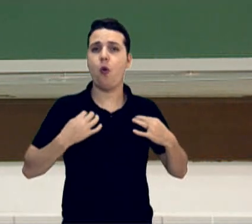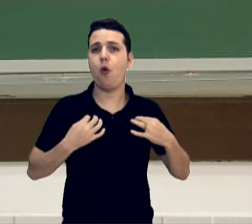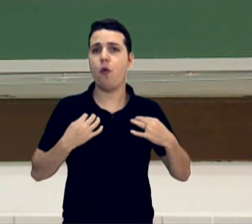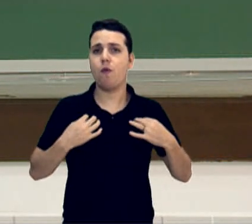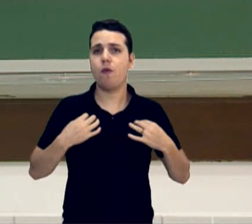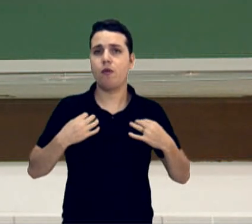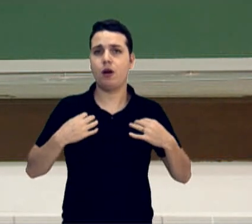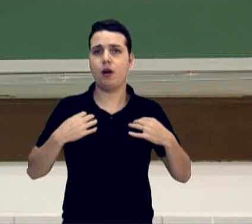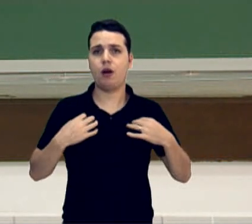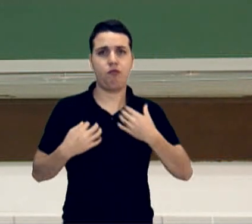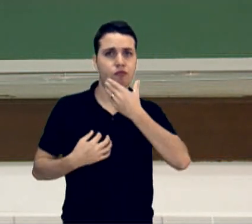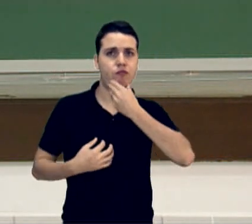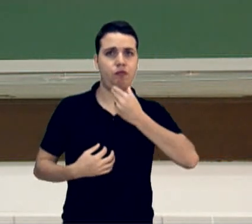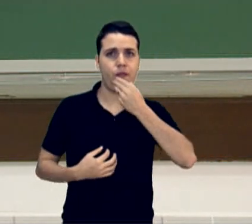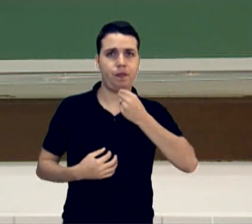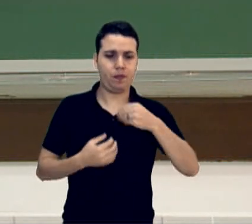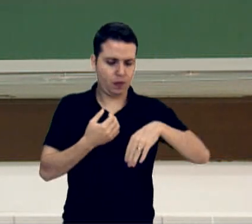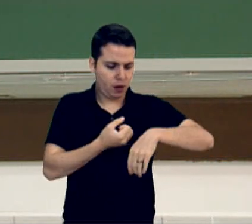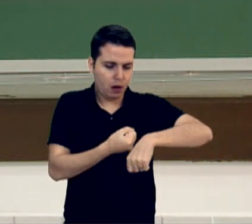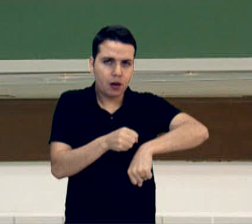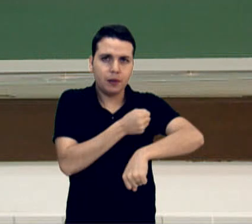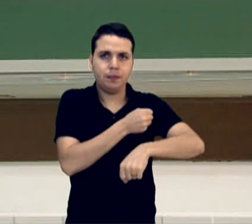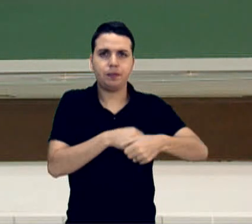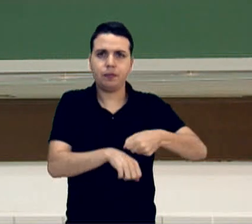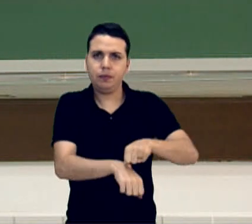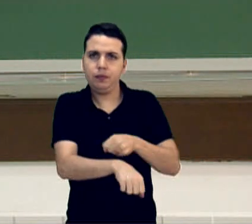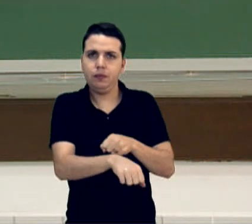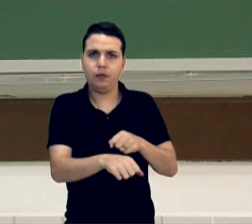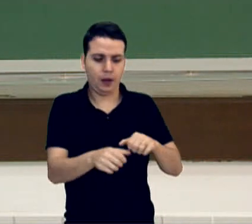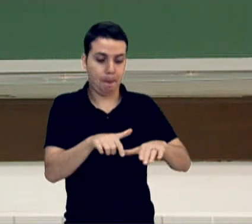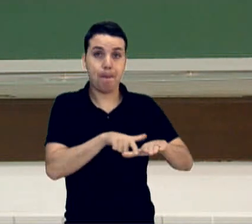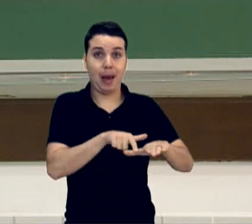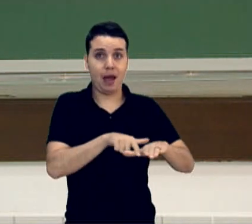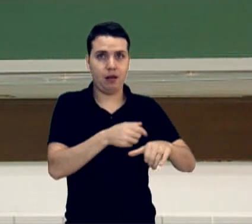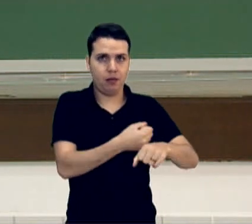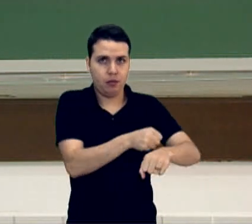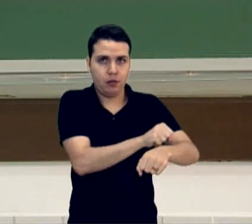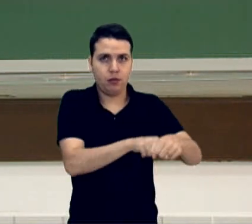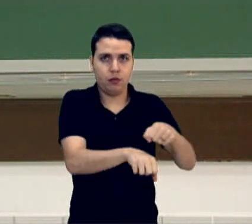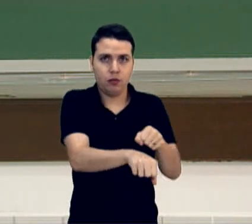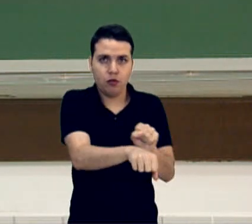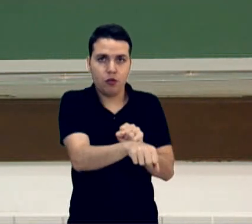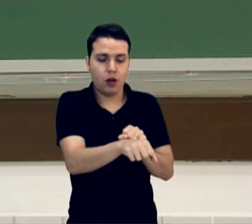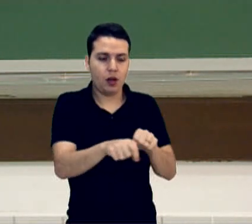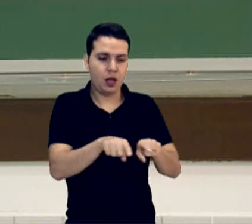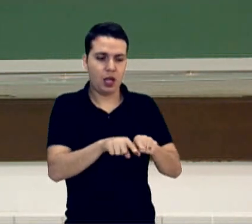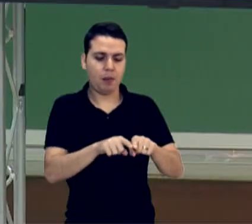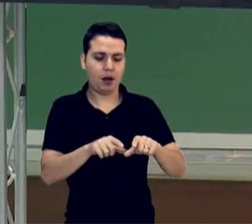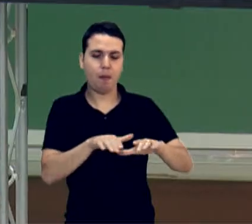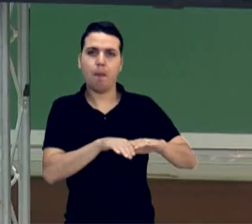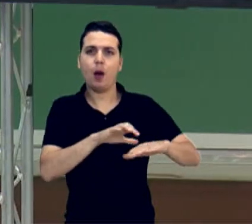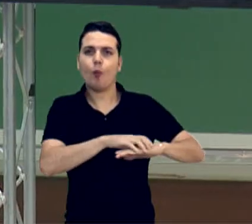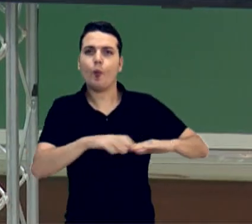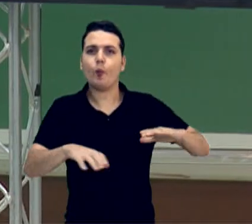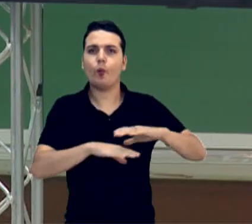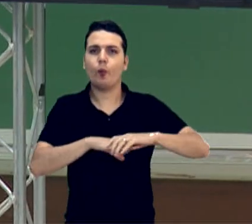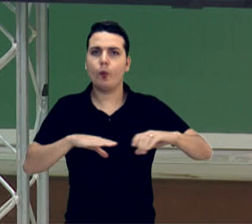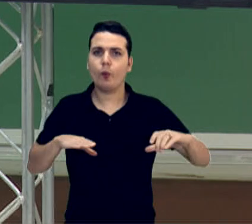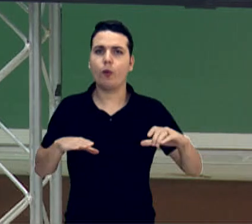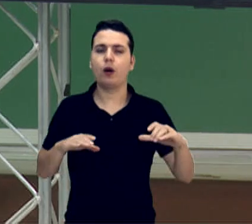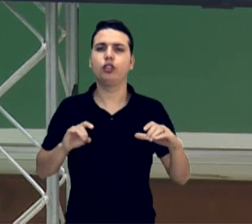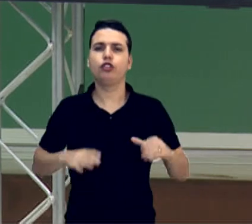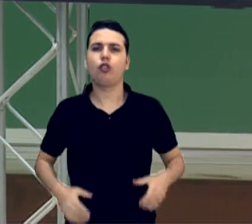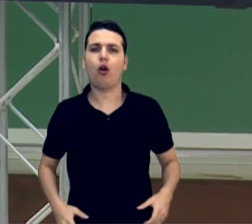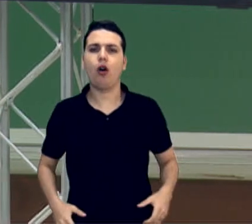calças dobradas, pé descalço, muitas vezes sem camisa, né? Só o cinto, mostrando o